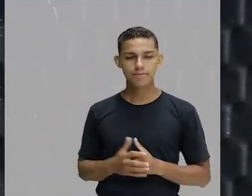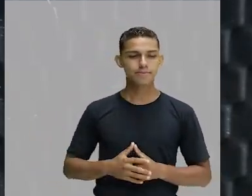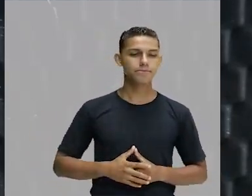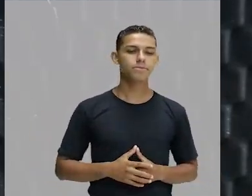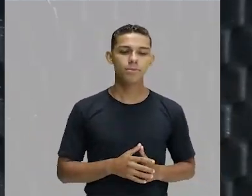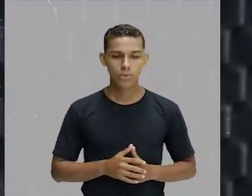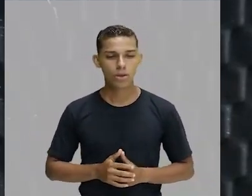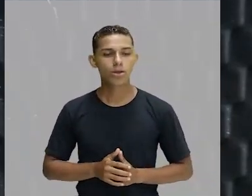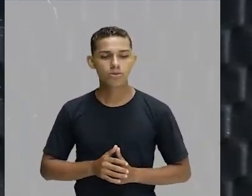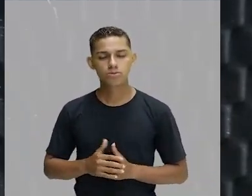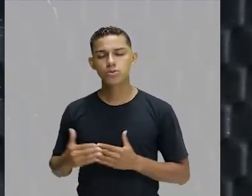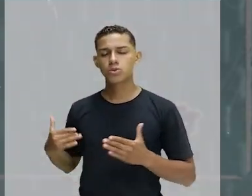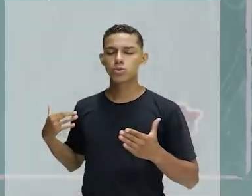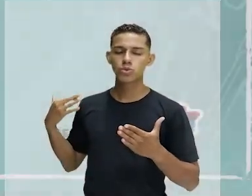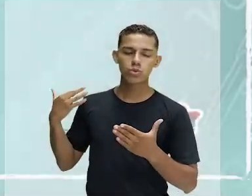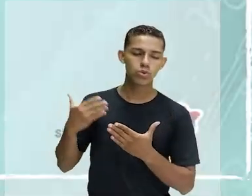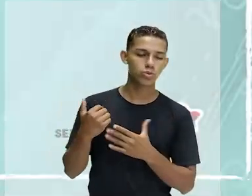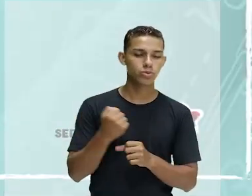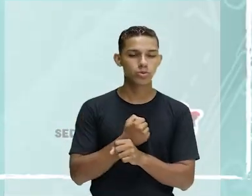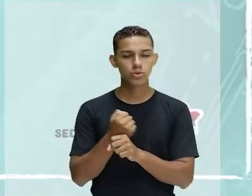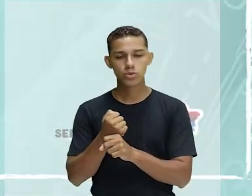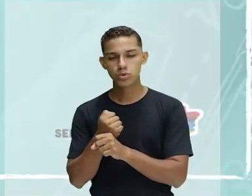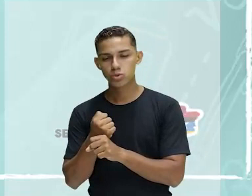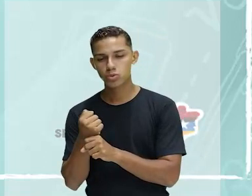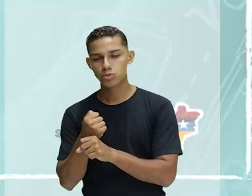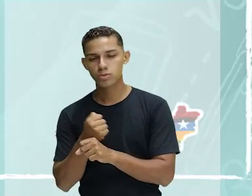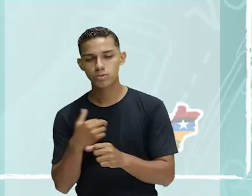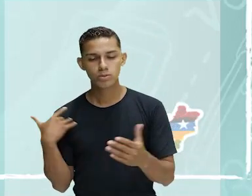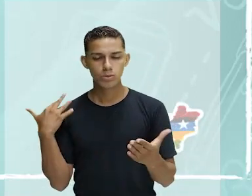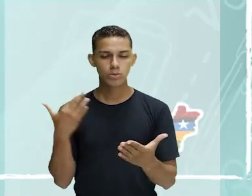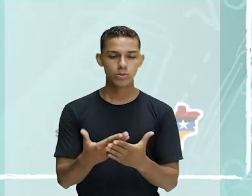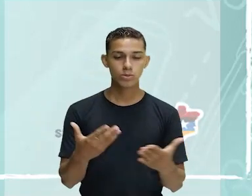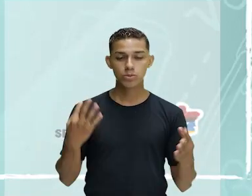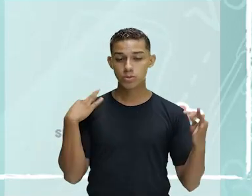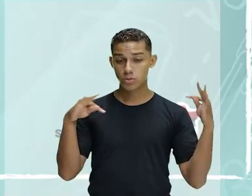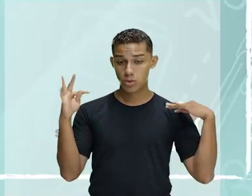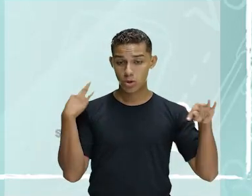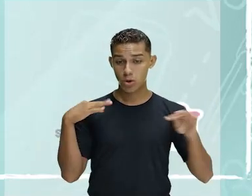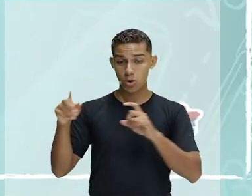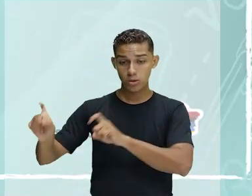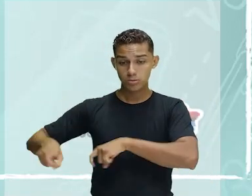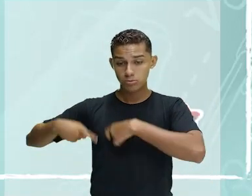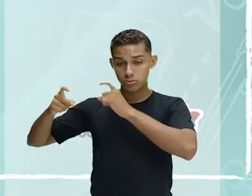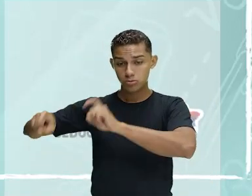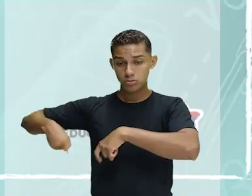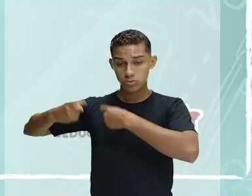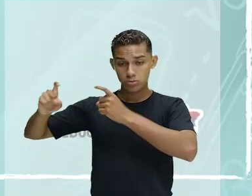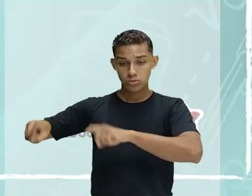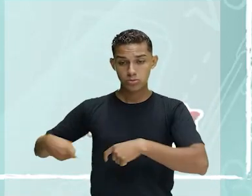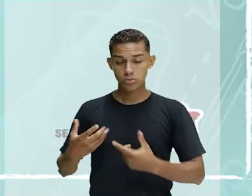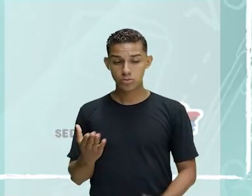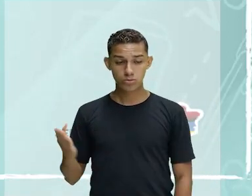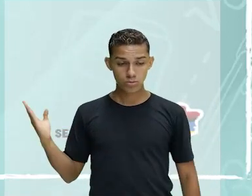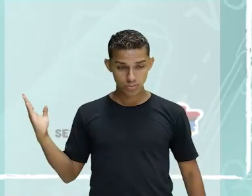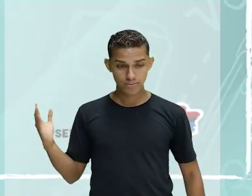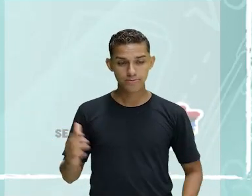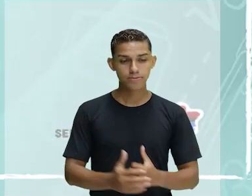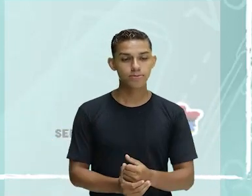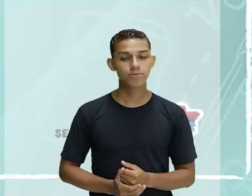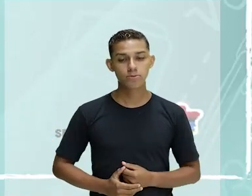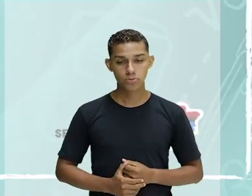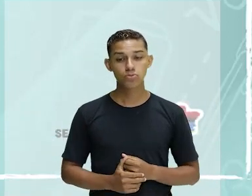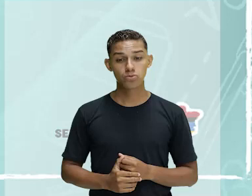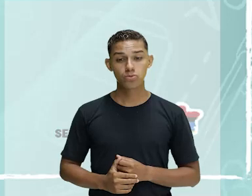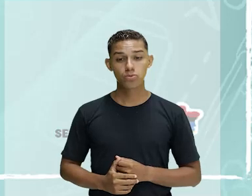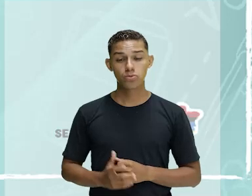Então, muito bem. Durante os últimos anos, el turismo rural ha alargado a ser en